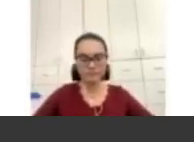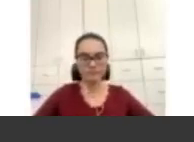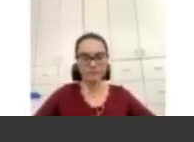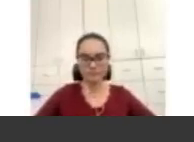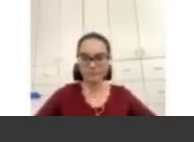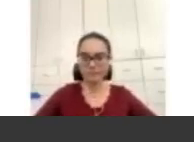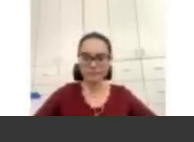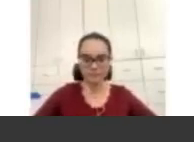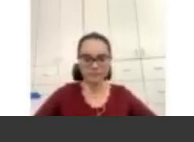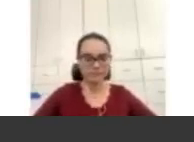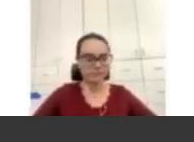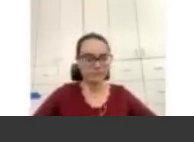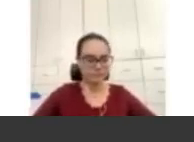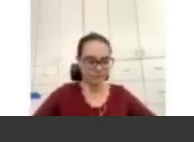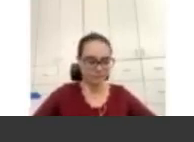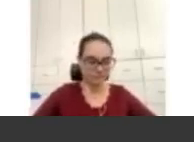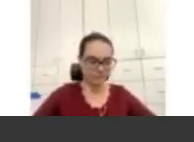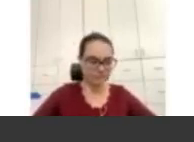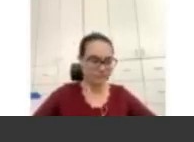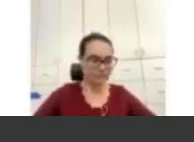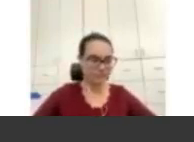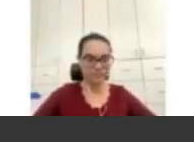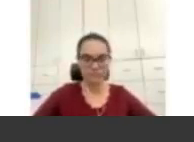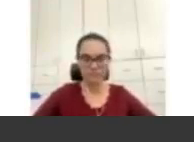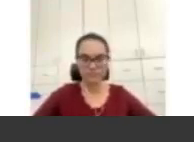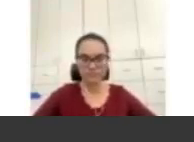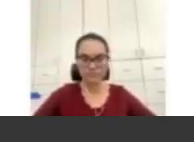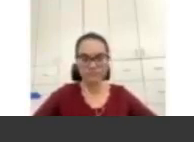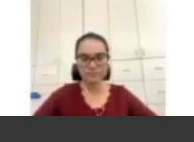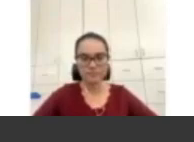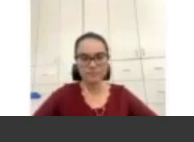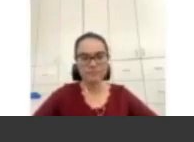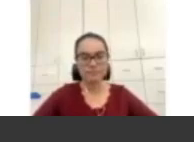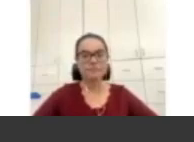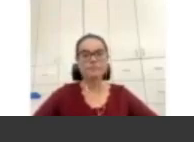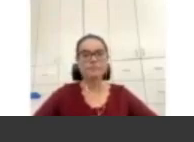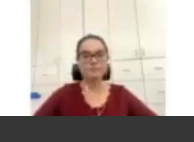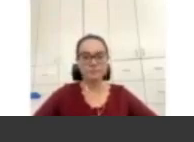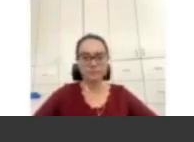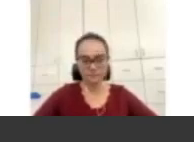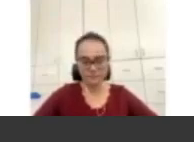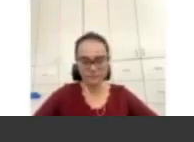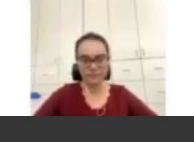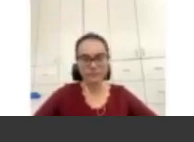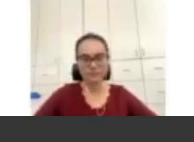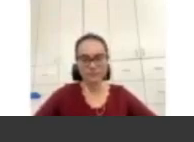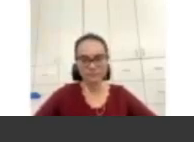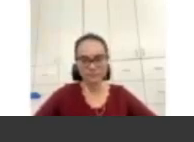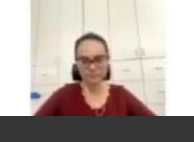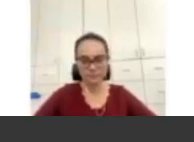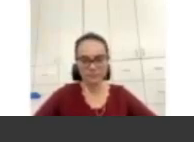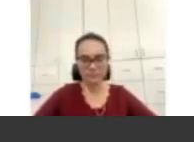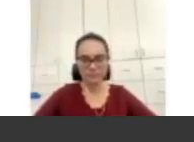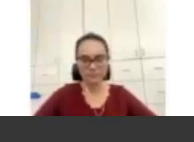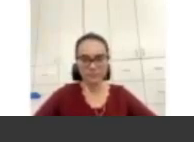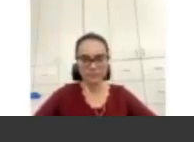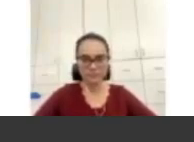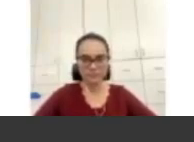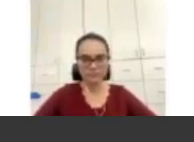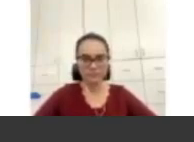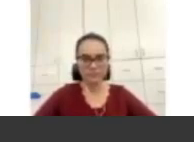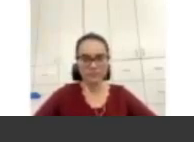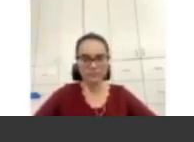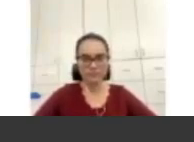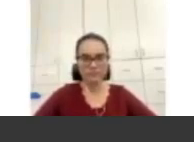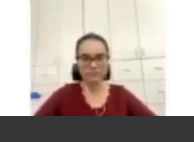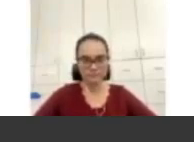que sobrecarrega. Então, assim, de certa forma, é um material que traz isso de forma concisa, essa prática médica baseada nas melhores